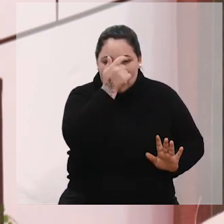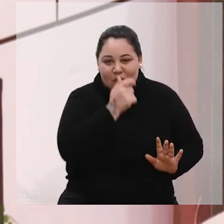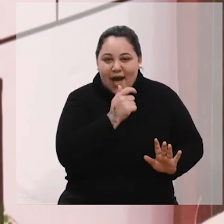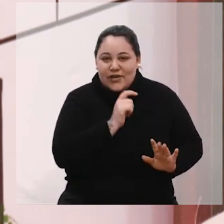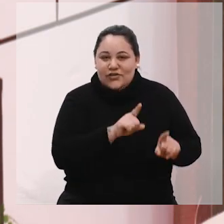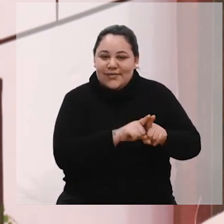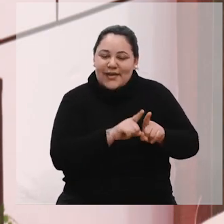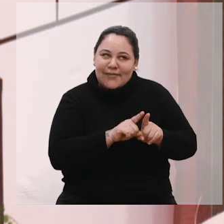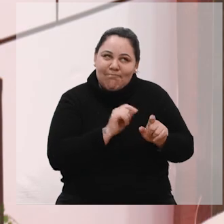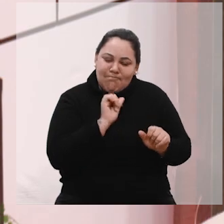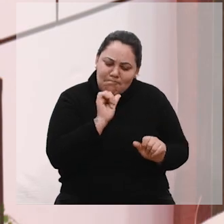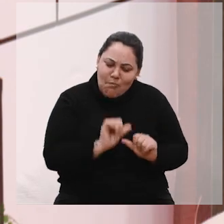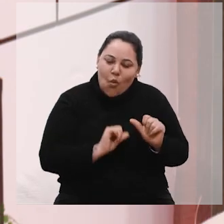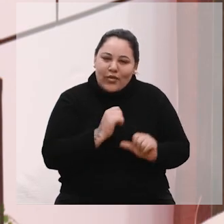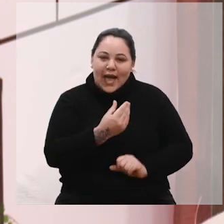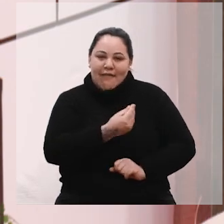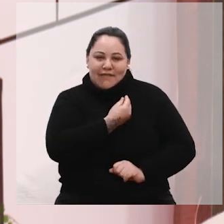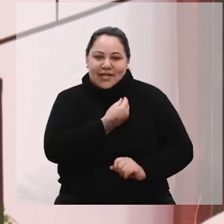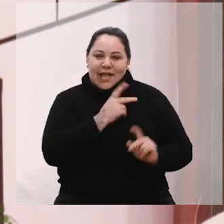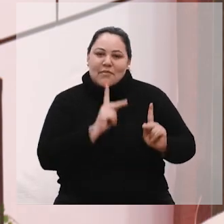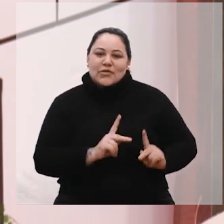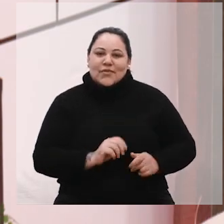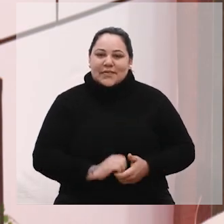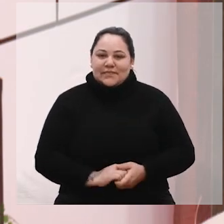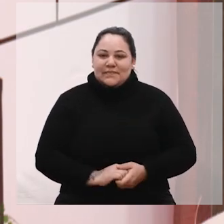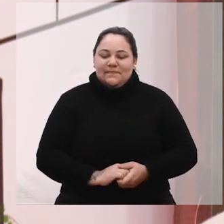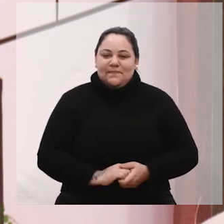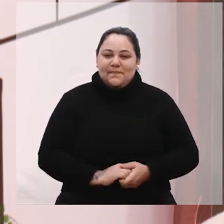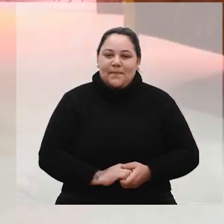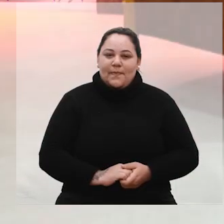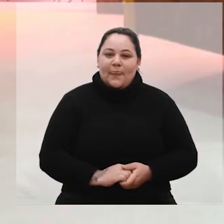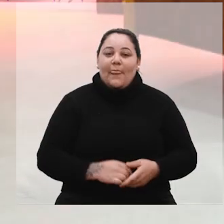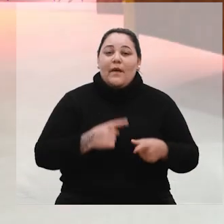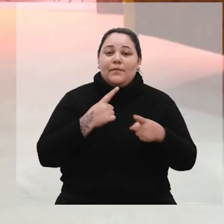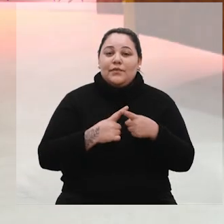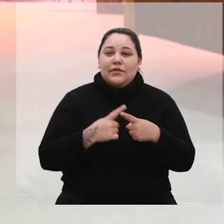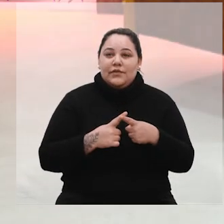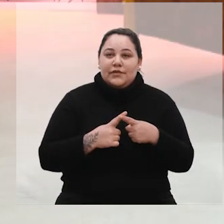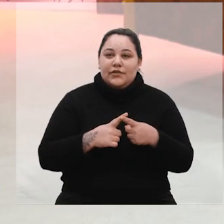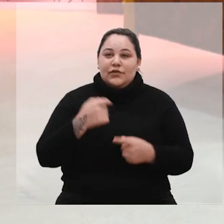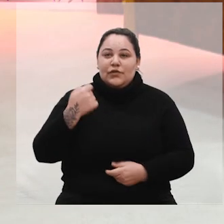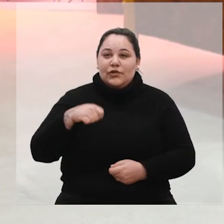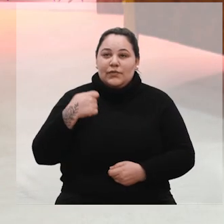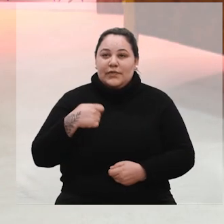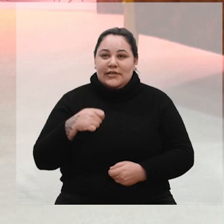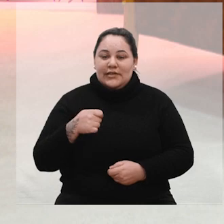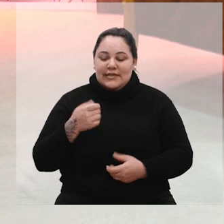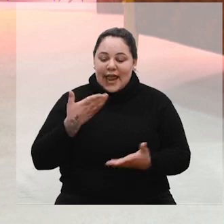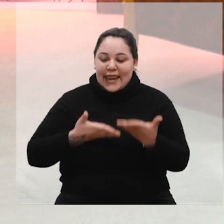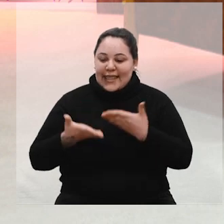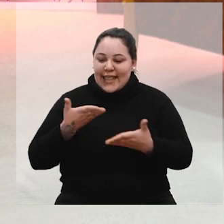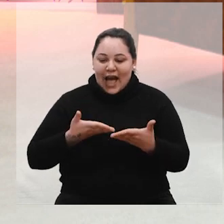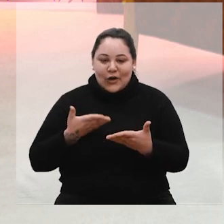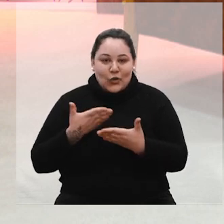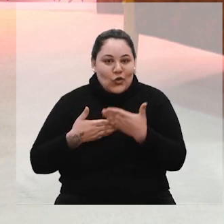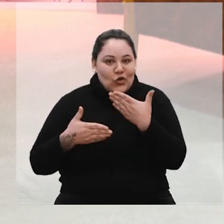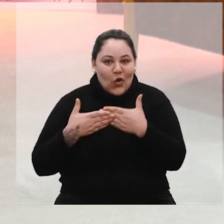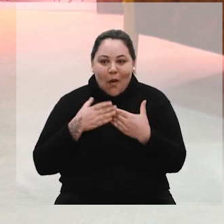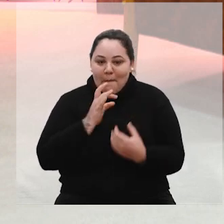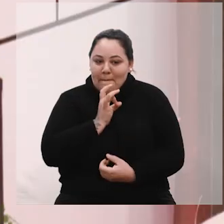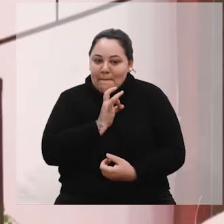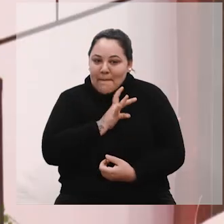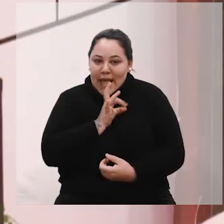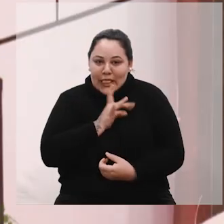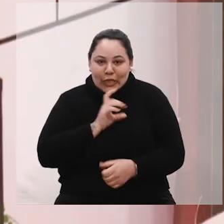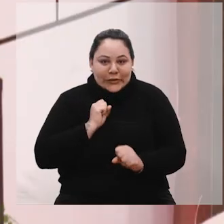acho que muda a vida da pessoa, porque tu tem que lidar com todos os teus monstros